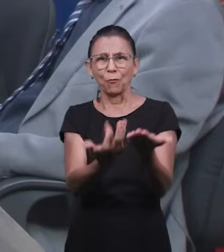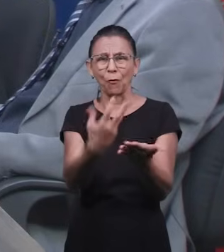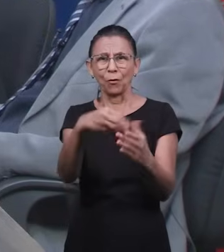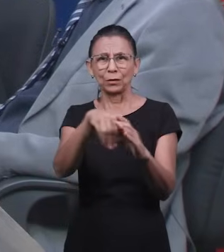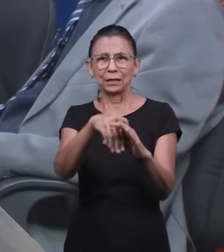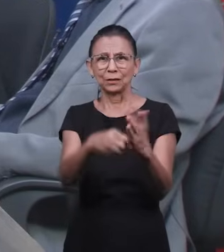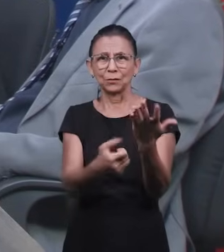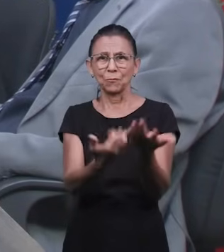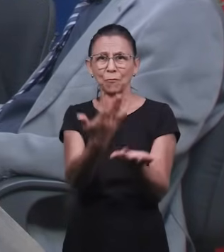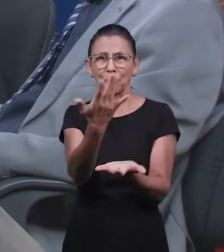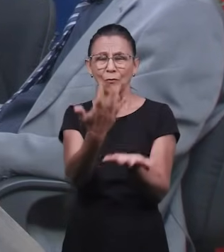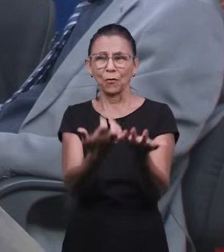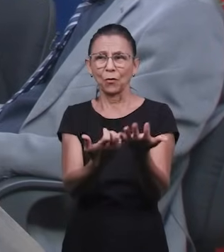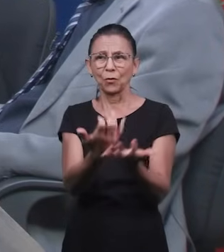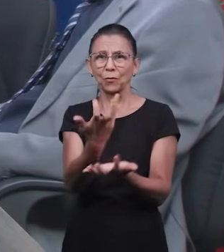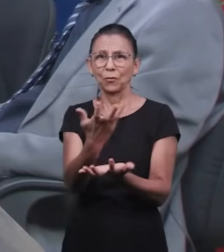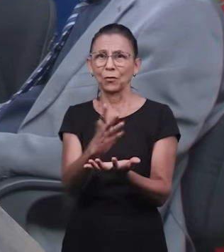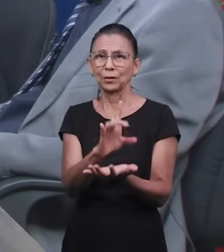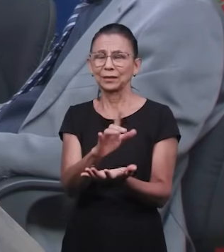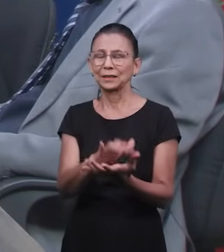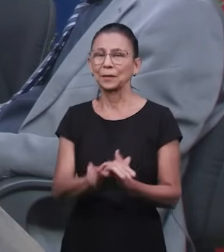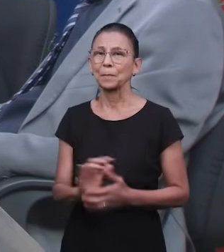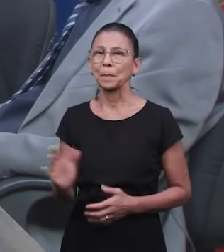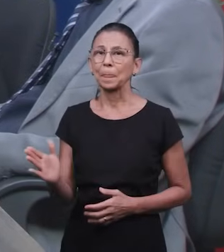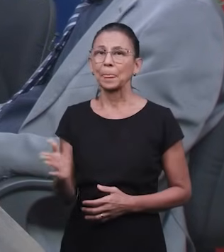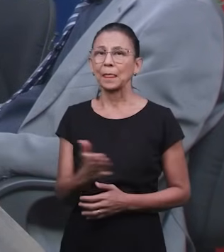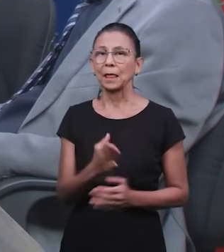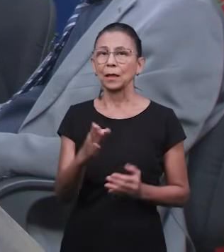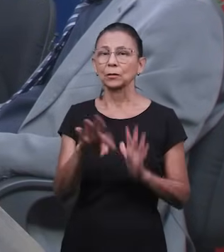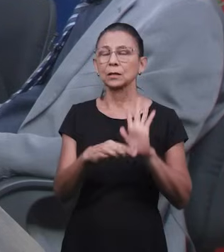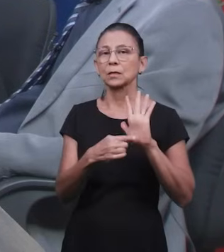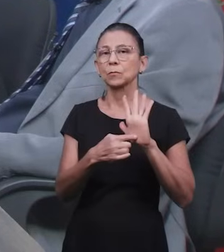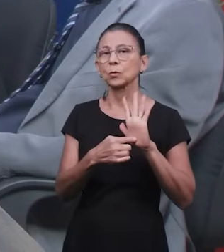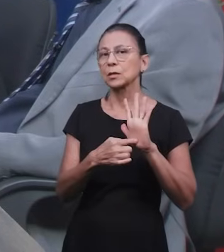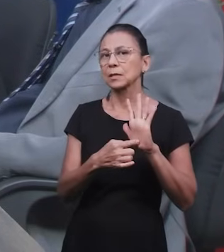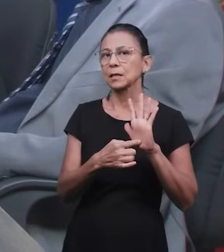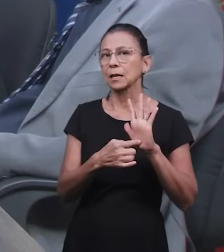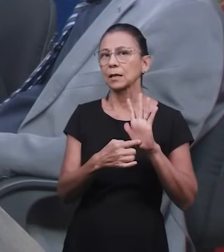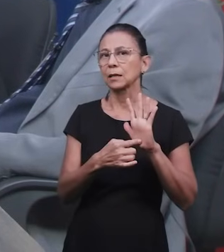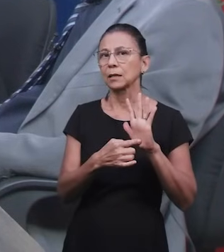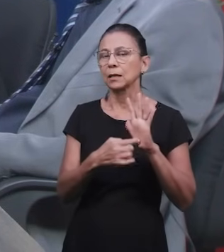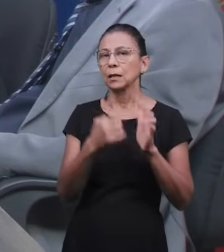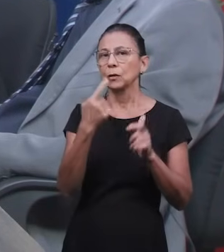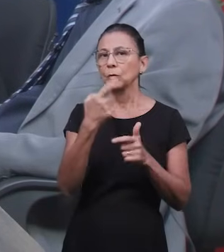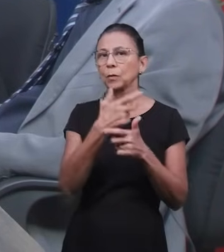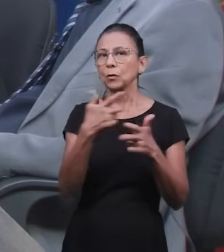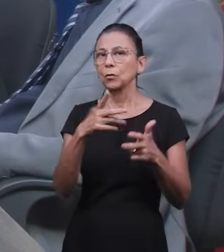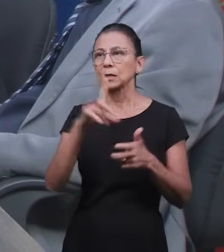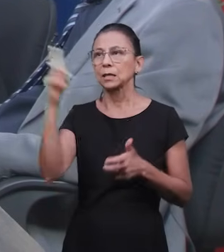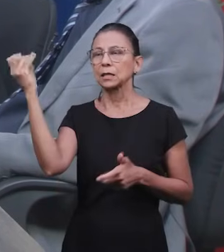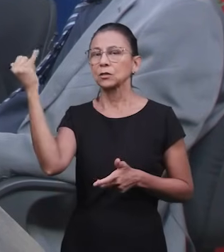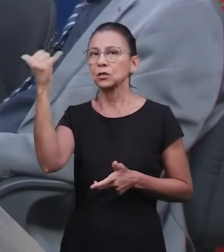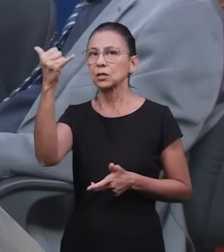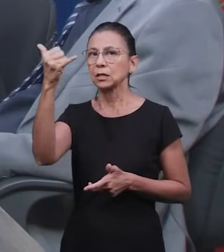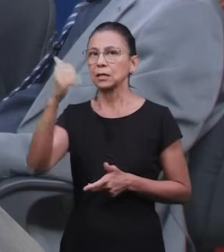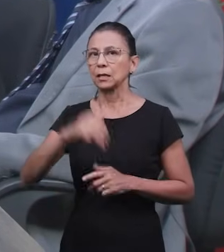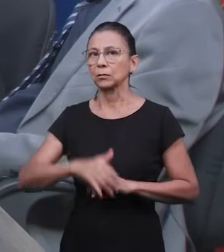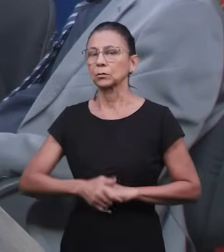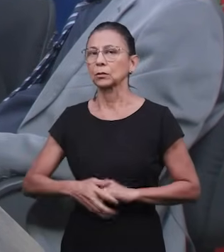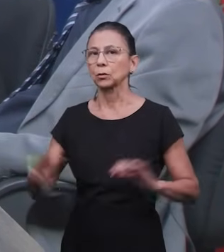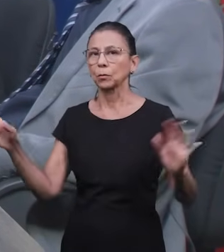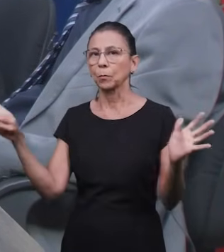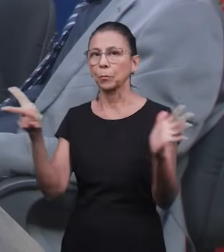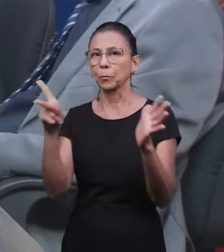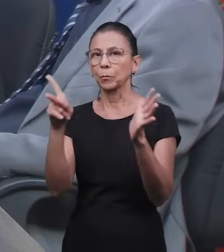né? Isso. Mas olha o que eu li. Uma coisa disse Deus, 2 vezes ouvi isso, que o